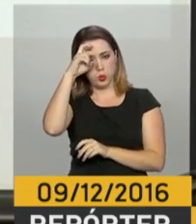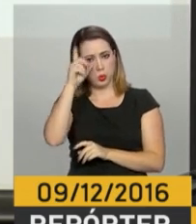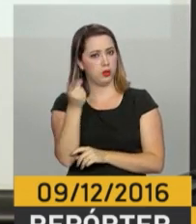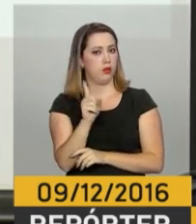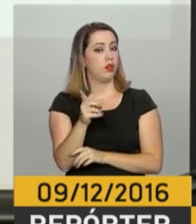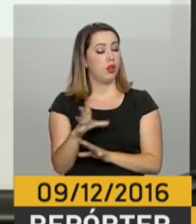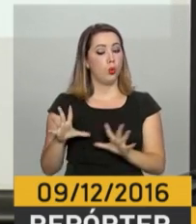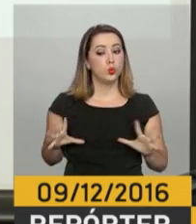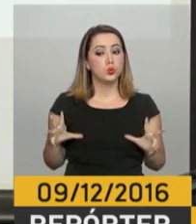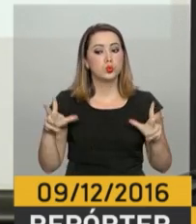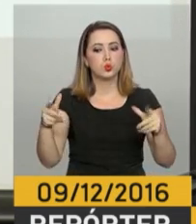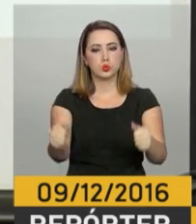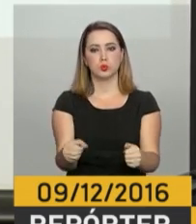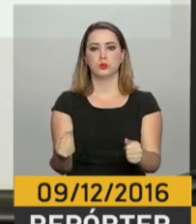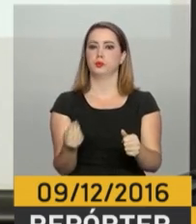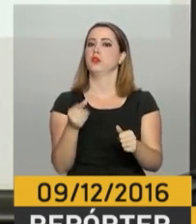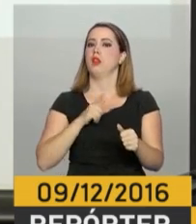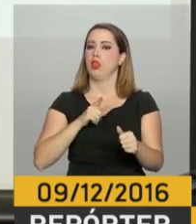no orçamento,